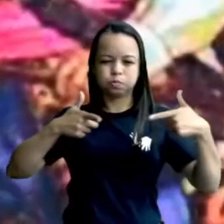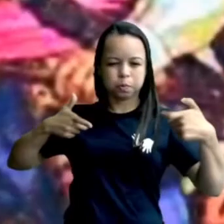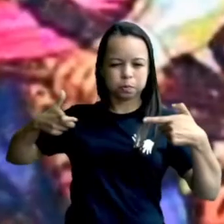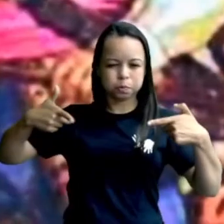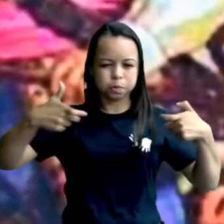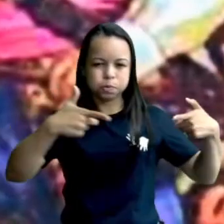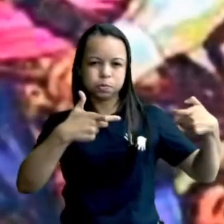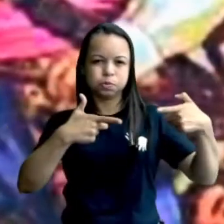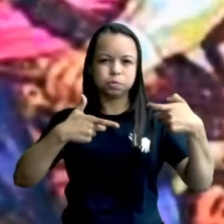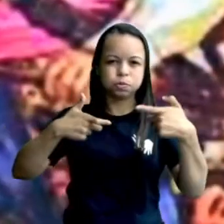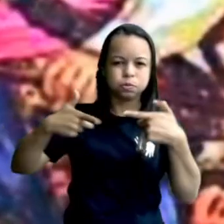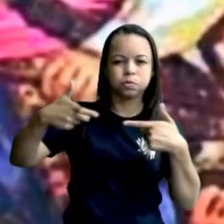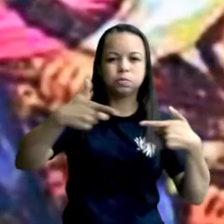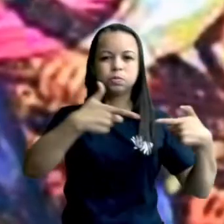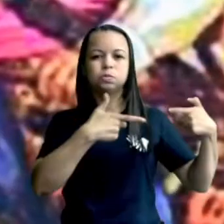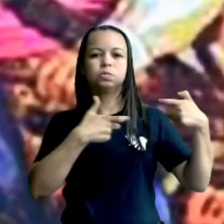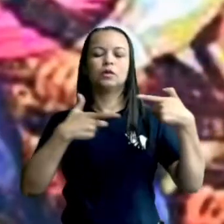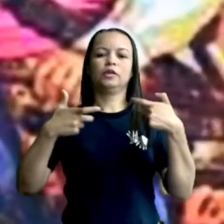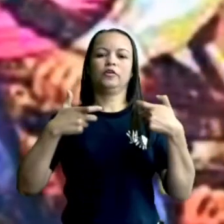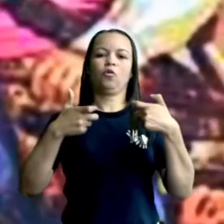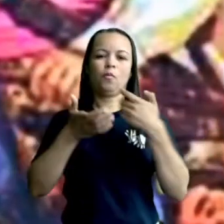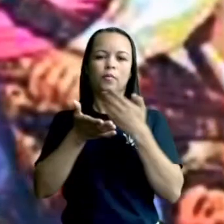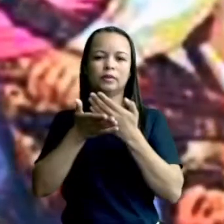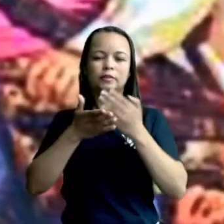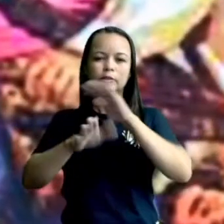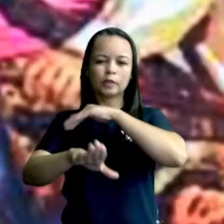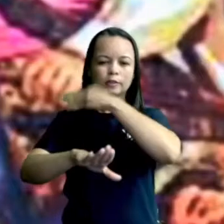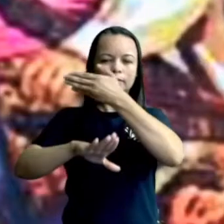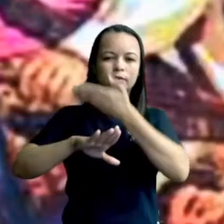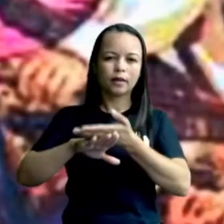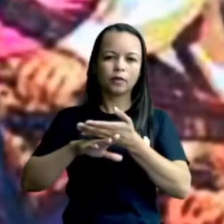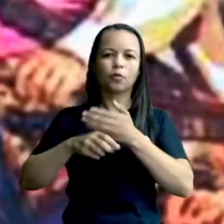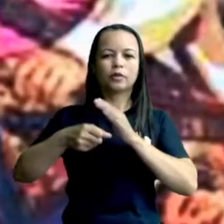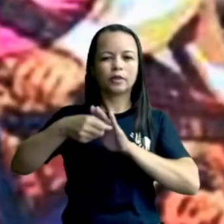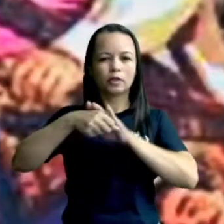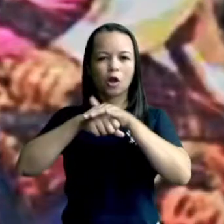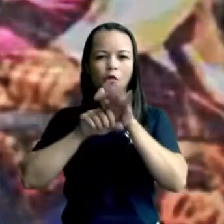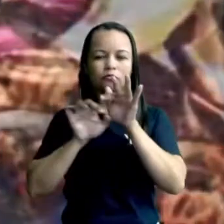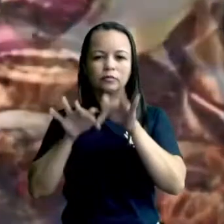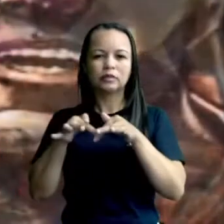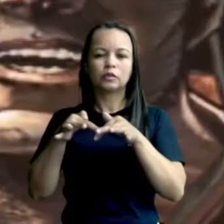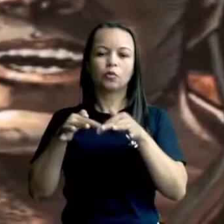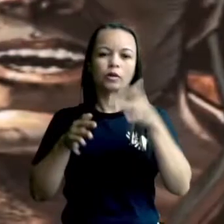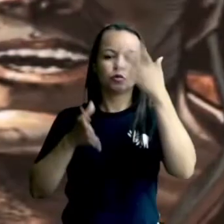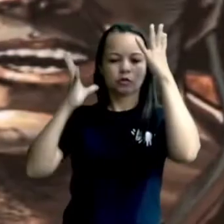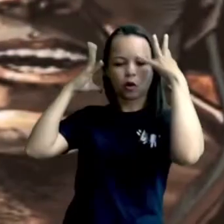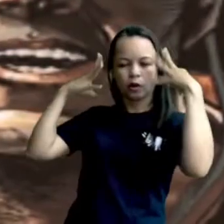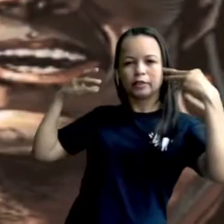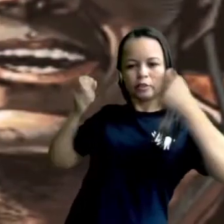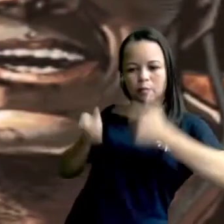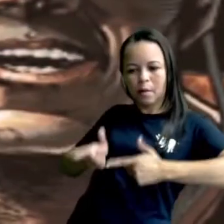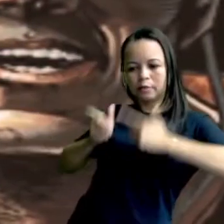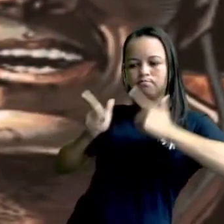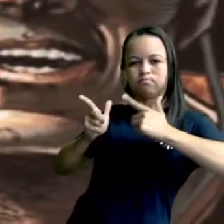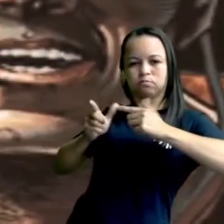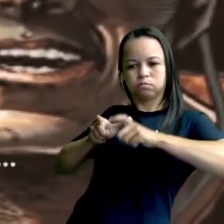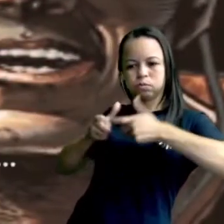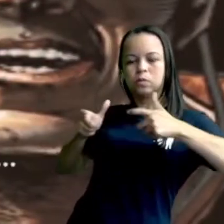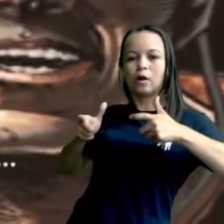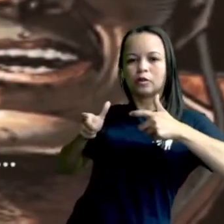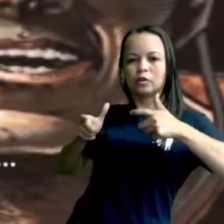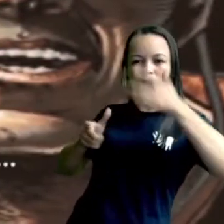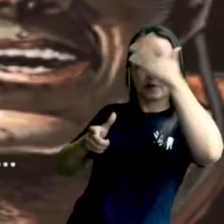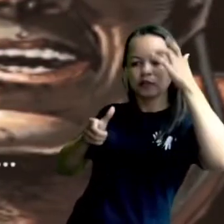tarde, findando-se ao cair da noite, quando os holandeses, bem mais equipados, preparados e em maior